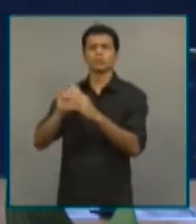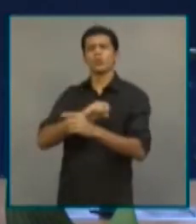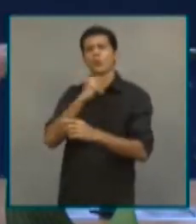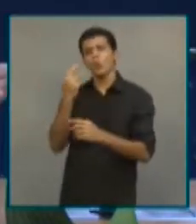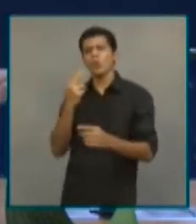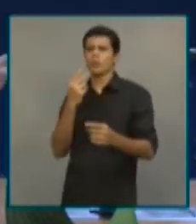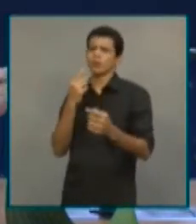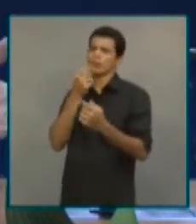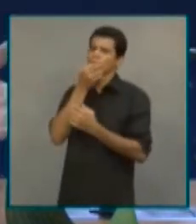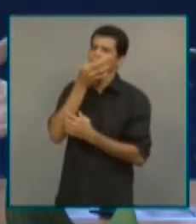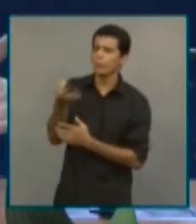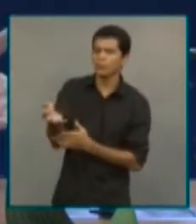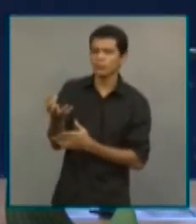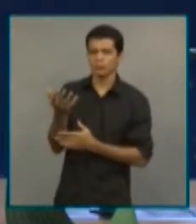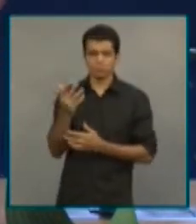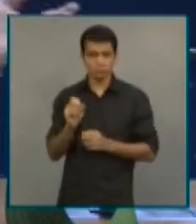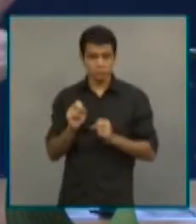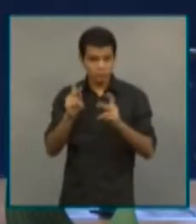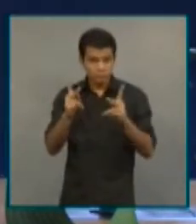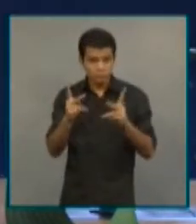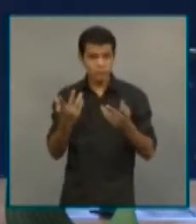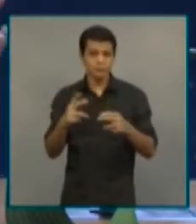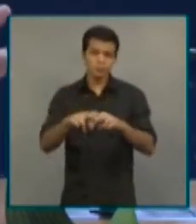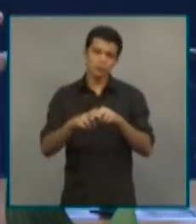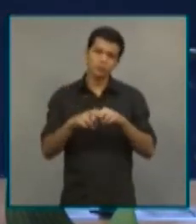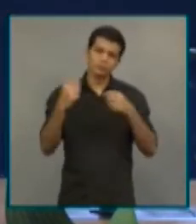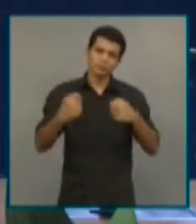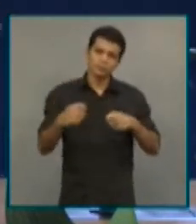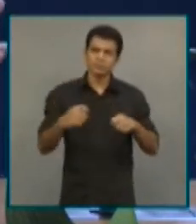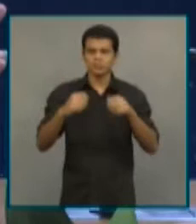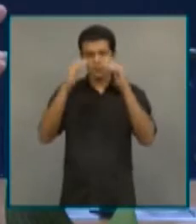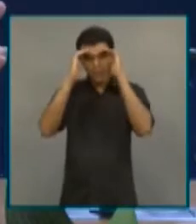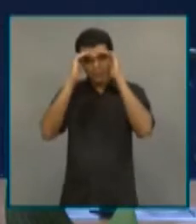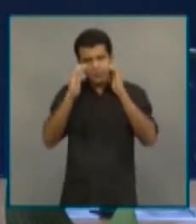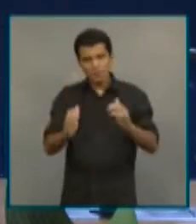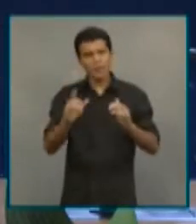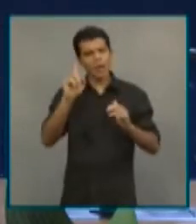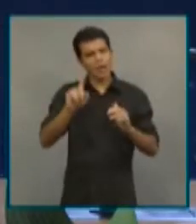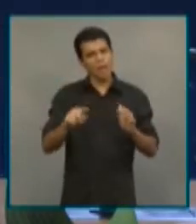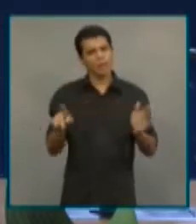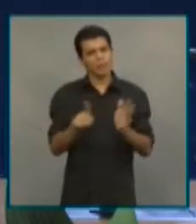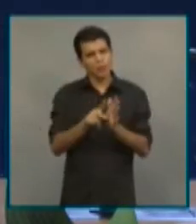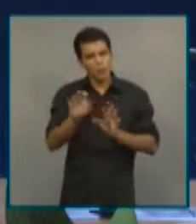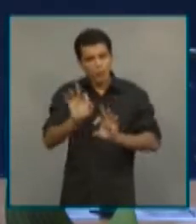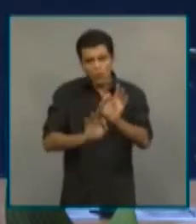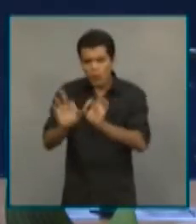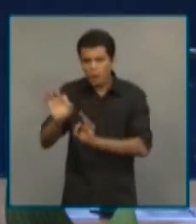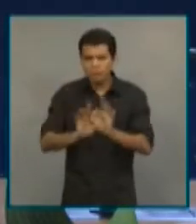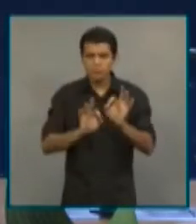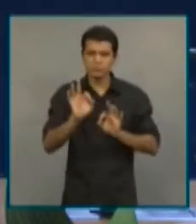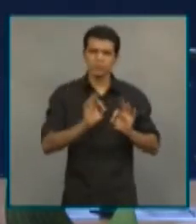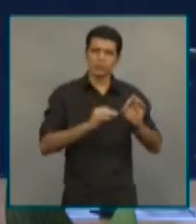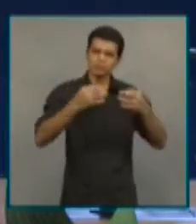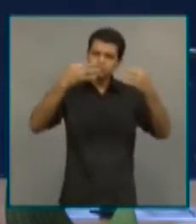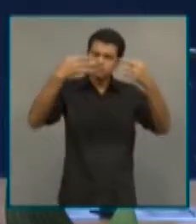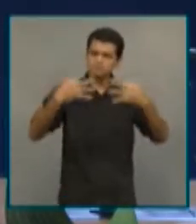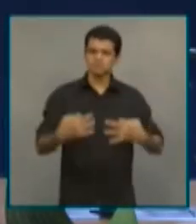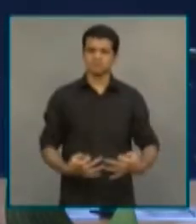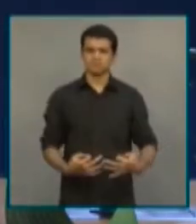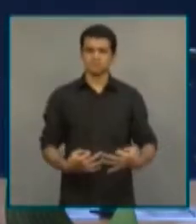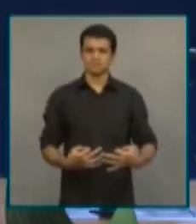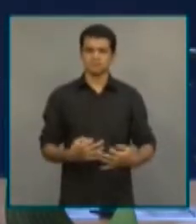a respeitar a opinião. Isso a gente sabe, nós estamos aqui na Casa do Povo e pedimos isso a cada um de vossas senhorias que aqui se